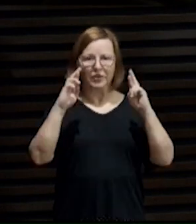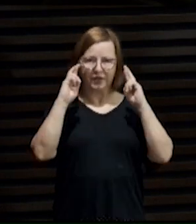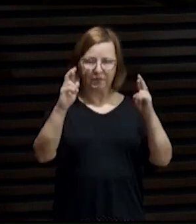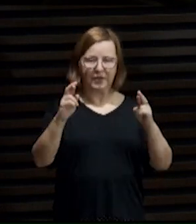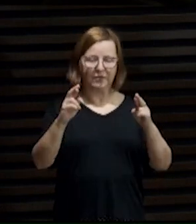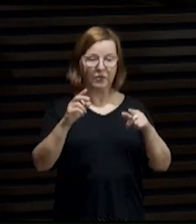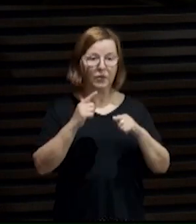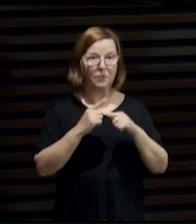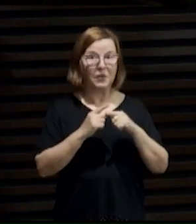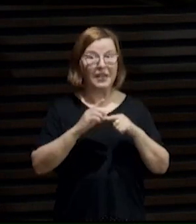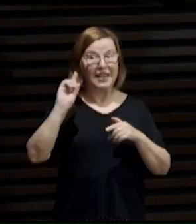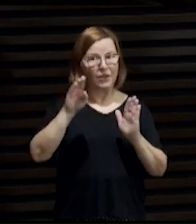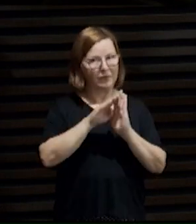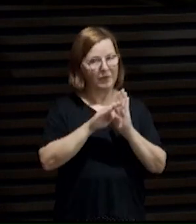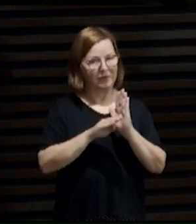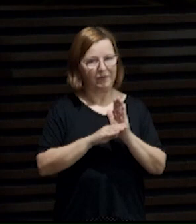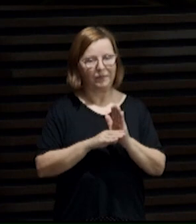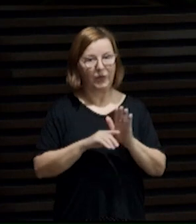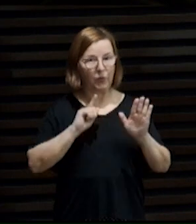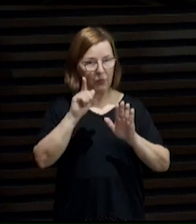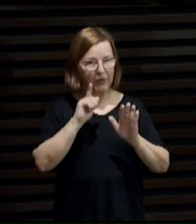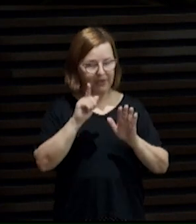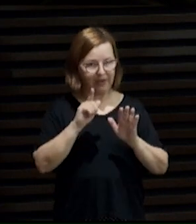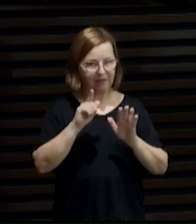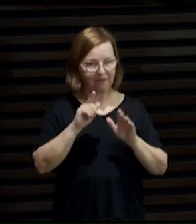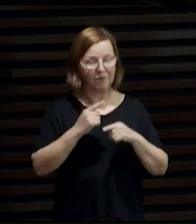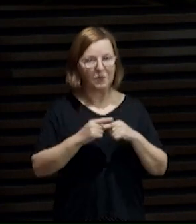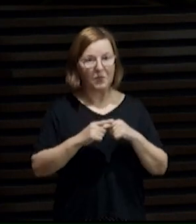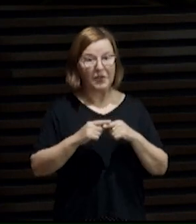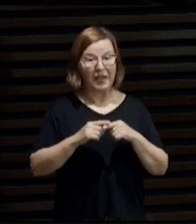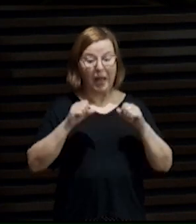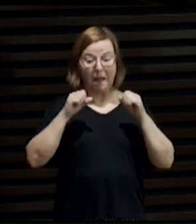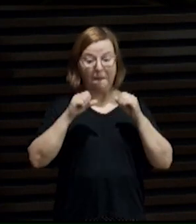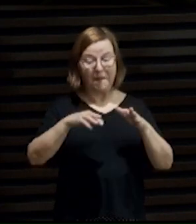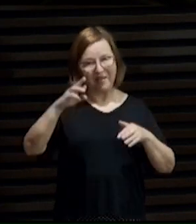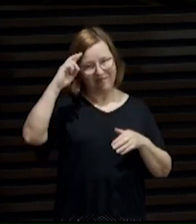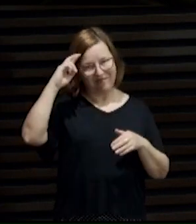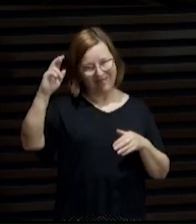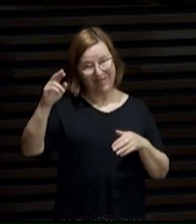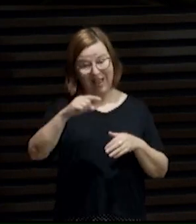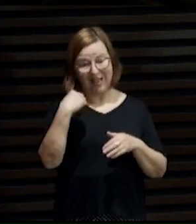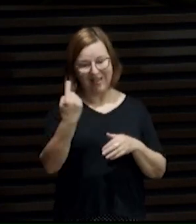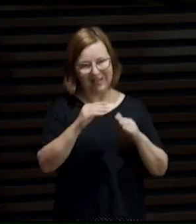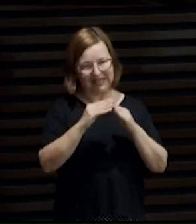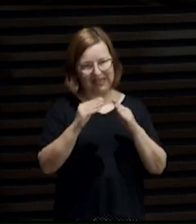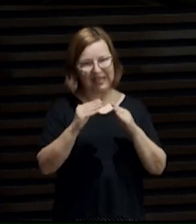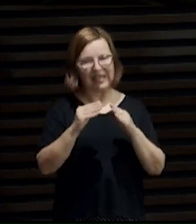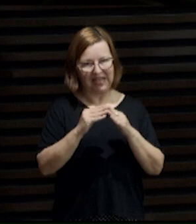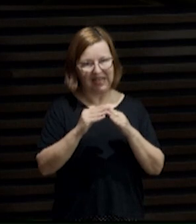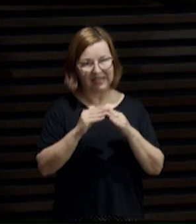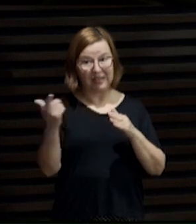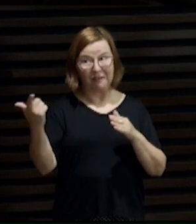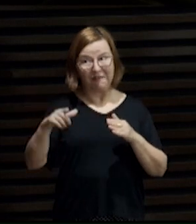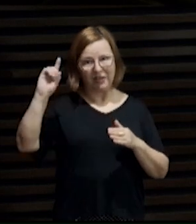Tome cuidado, porque a bênção do Senhor na nossa casa procede de Deus, mas ela entra por meio do homem da casa.